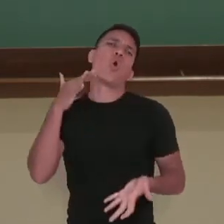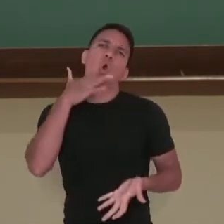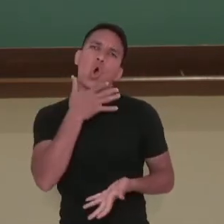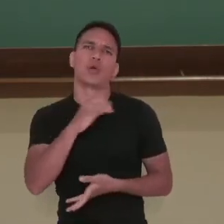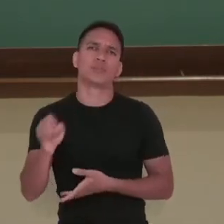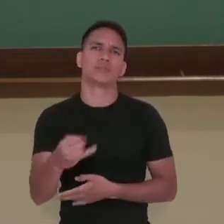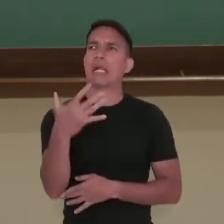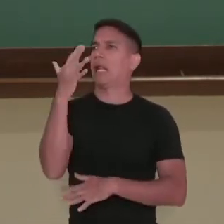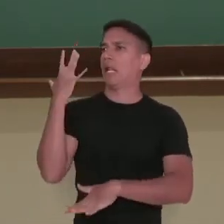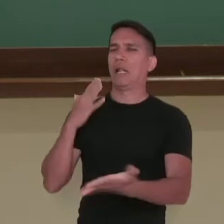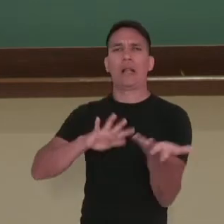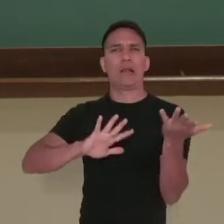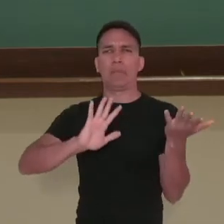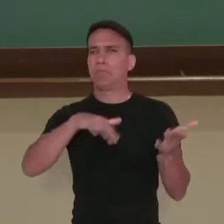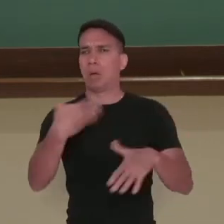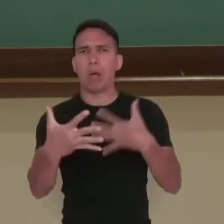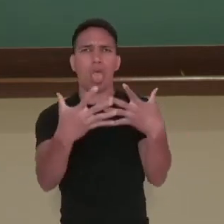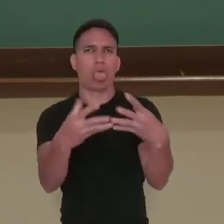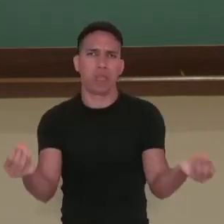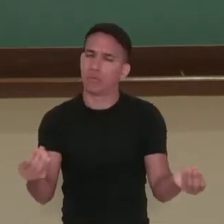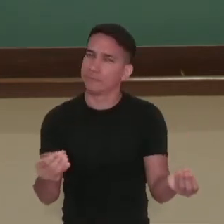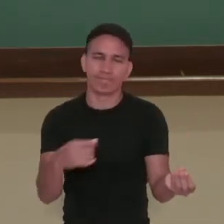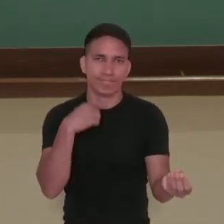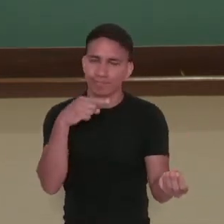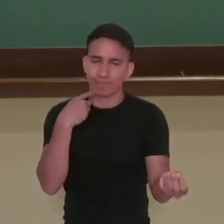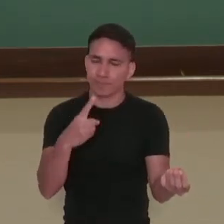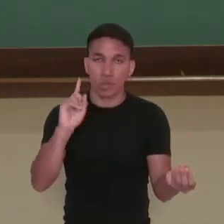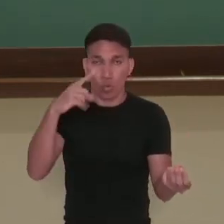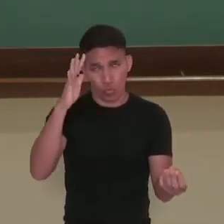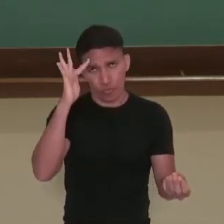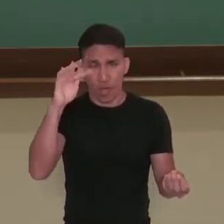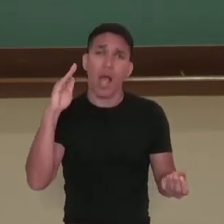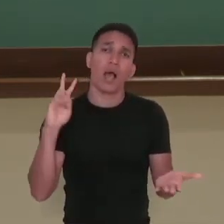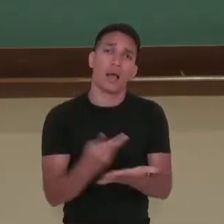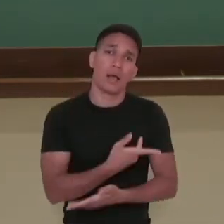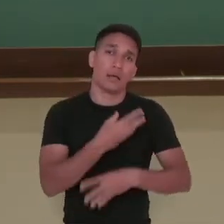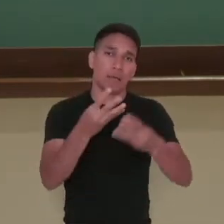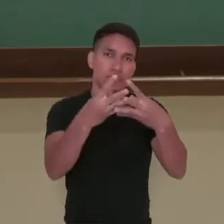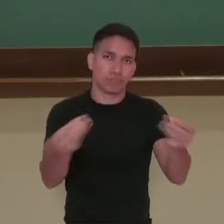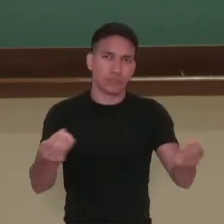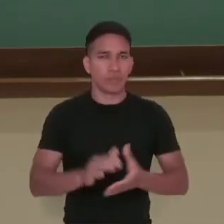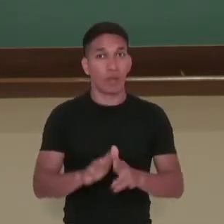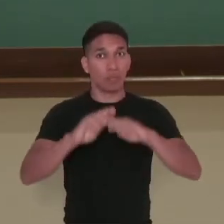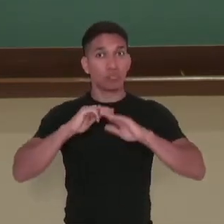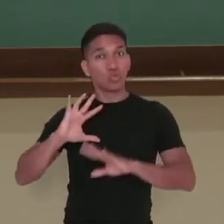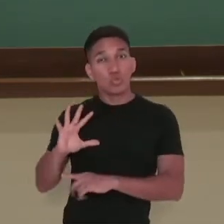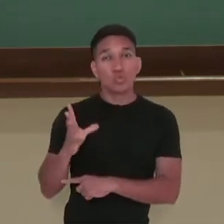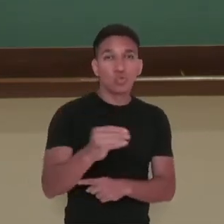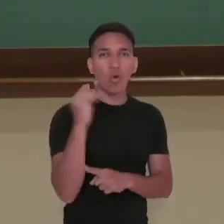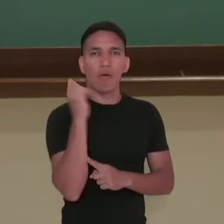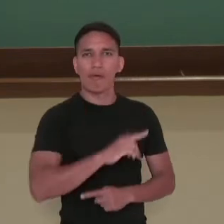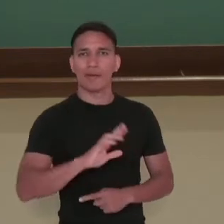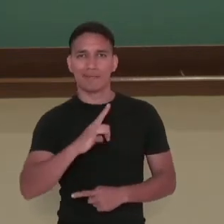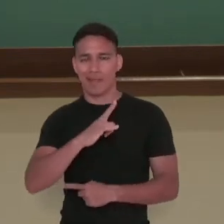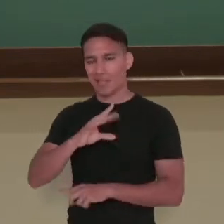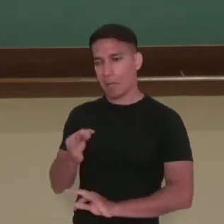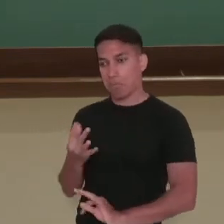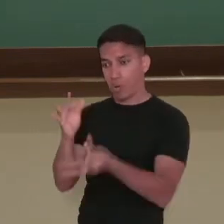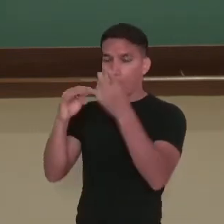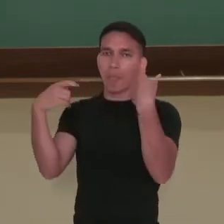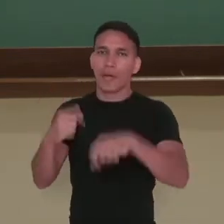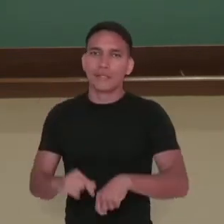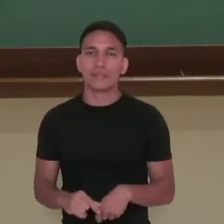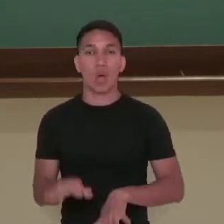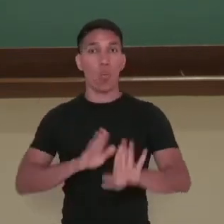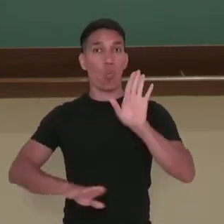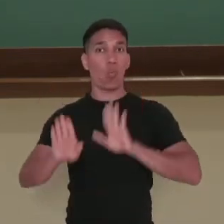com a natureza, isso não é viável. Uma hora acaba a natureza, não é verdade? Por isso que todo desenvolvimento tecnológico, o pessoal tem que tomar muito cuidado